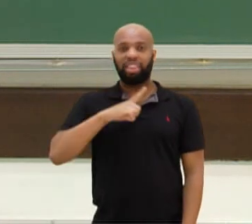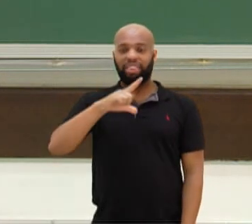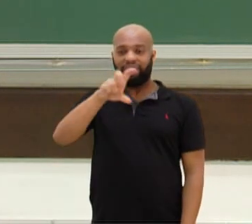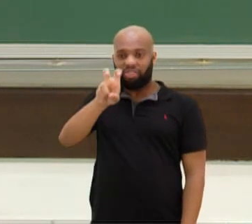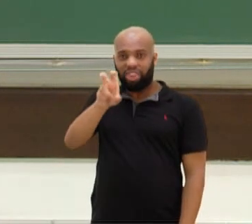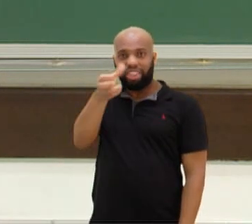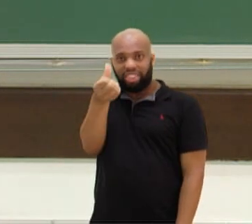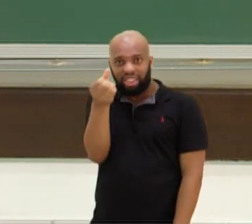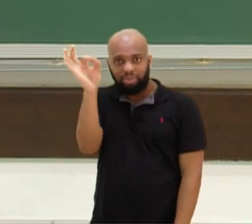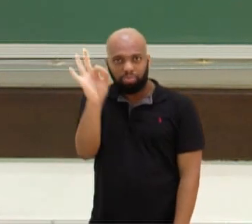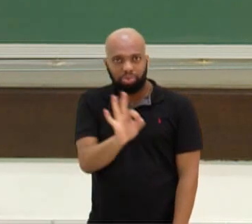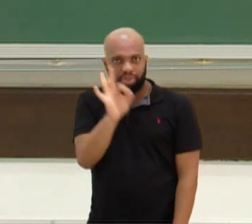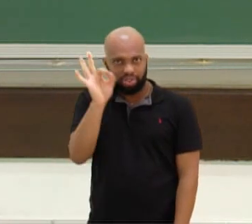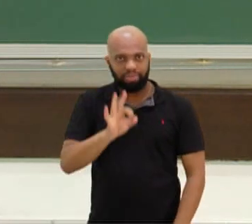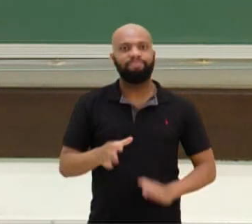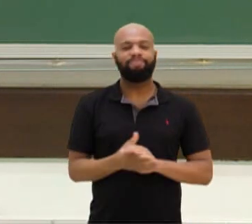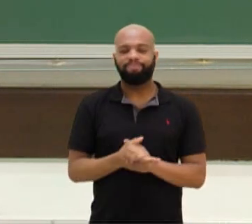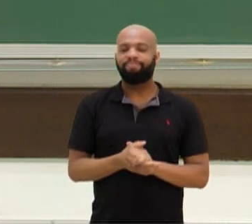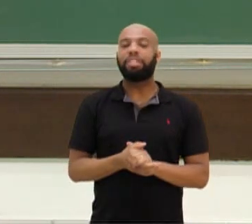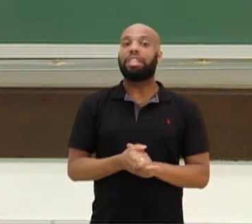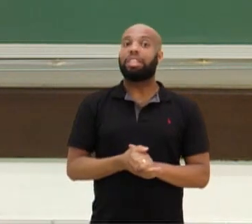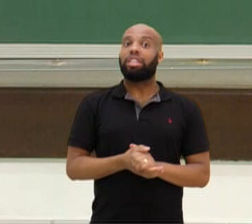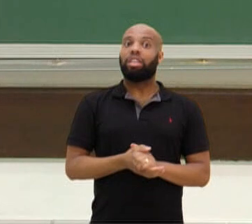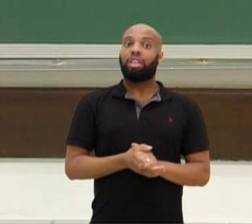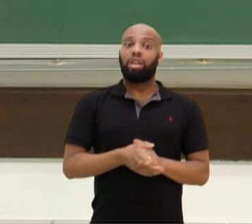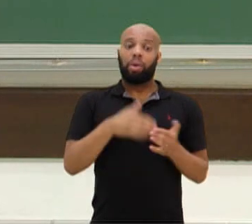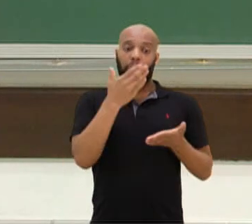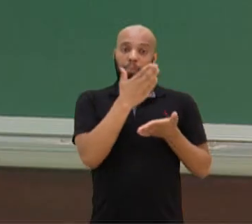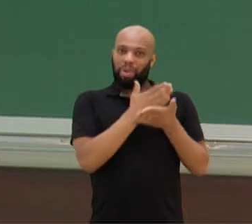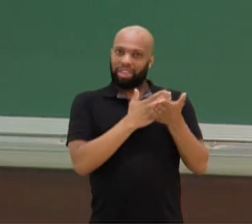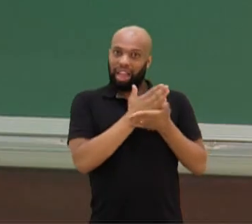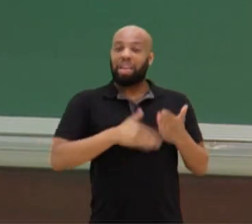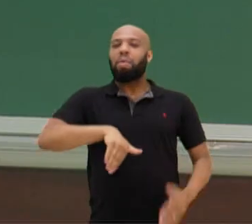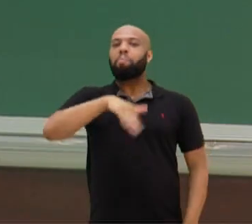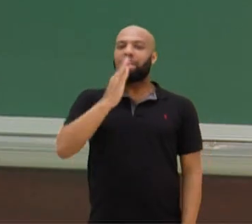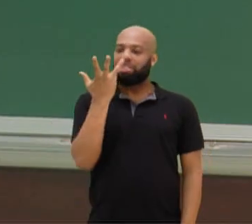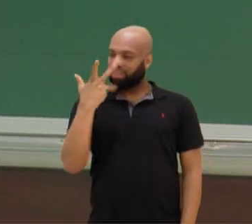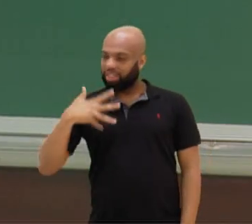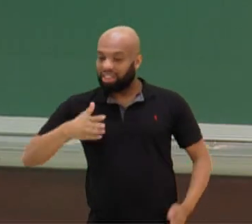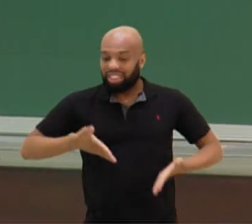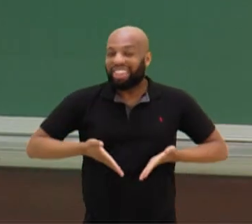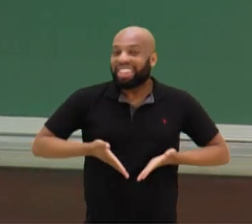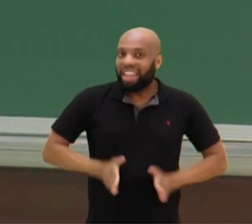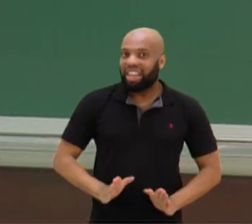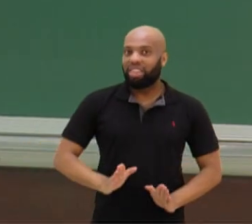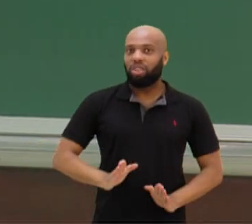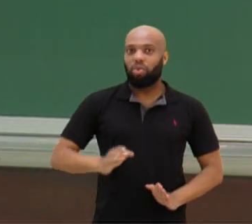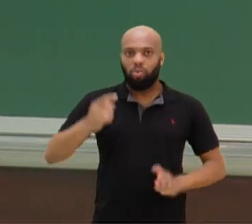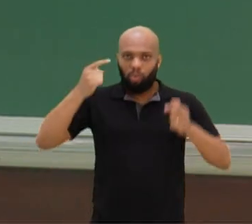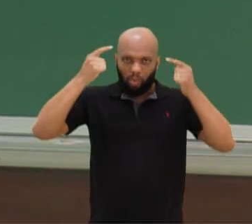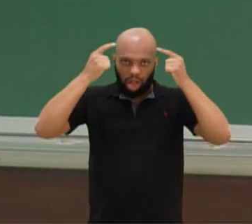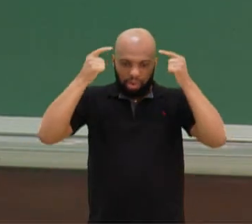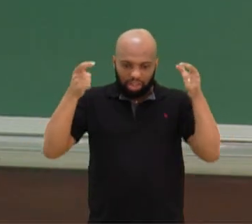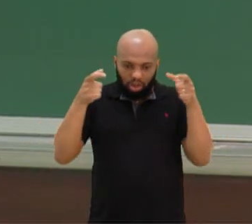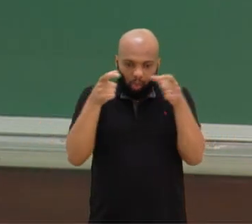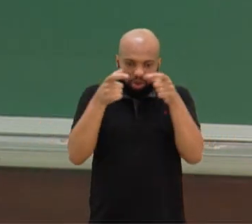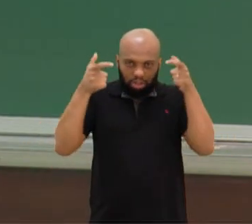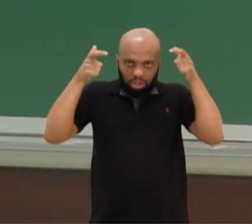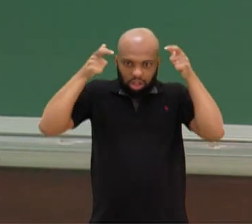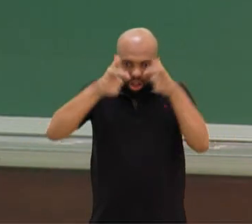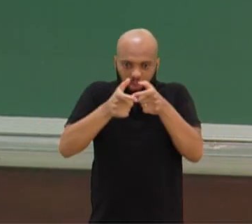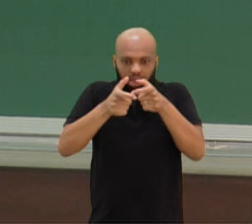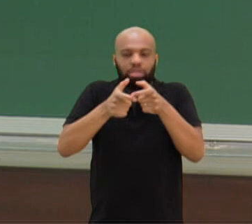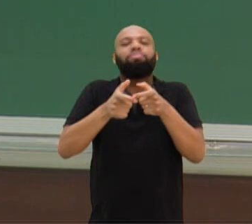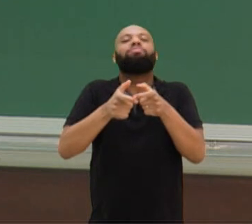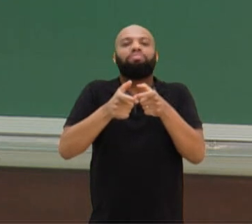56%. Então, mais da metade das crianças com microcefalia nasceram aqui em 2016, um ano depois do vírus chegar no